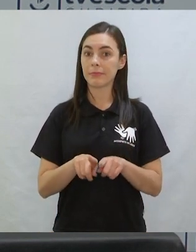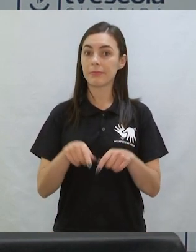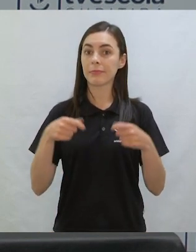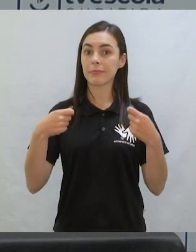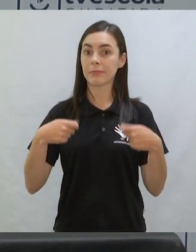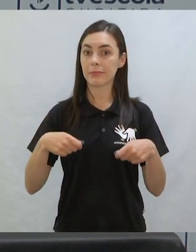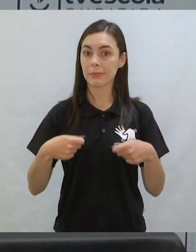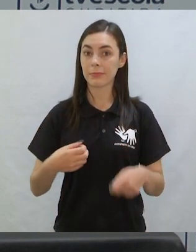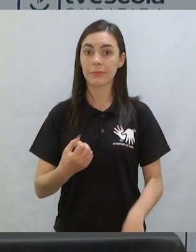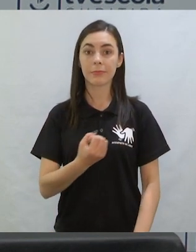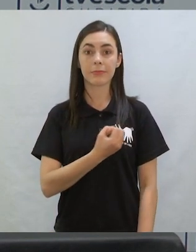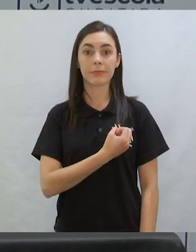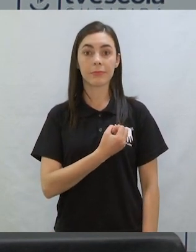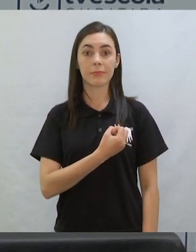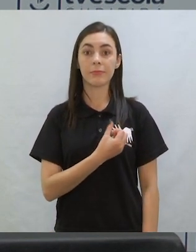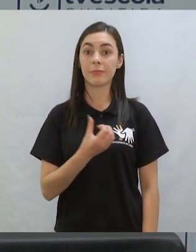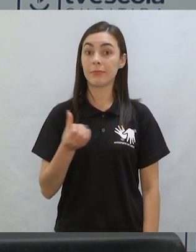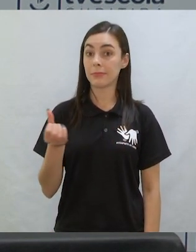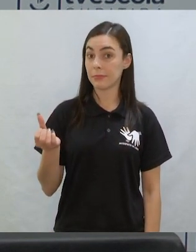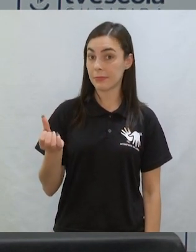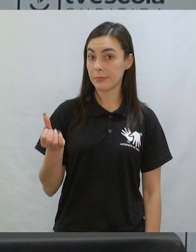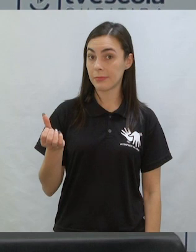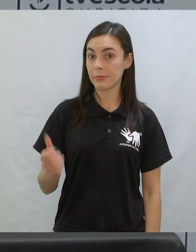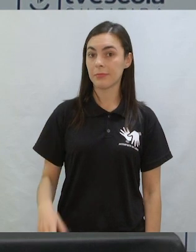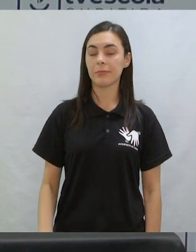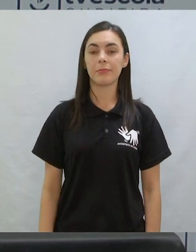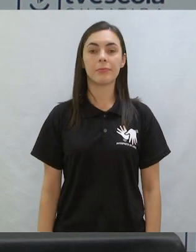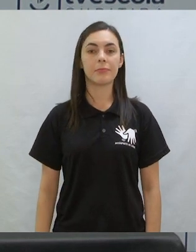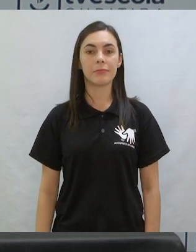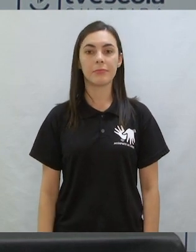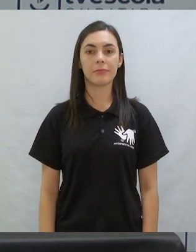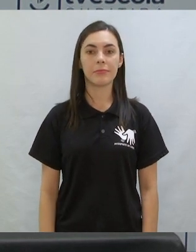Agora nós vamos precisar do número 6.